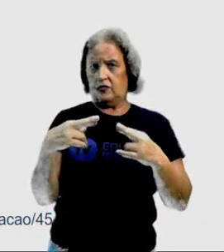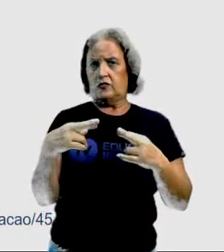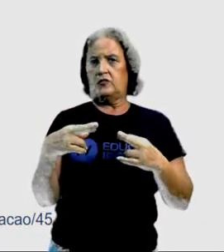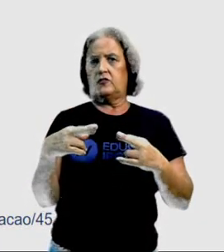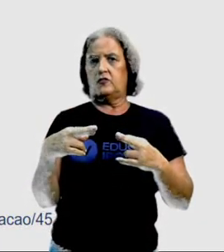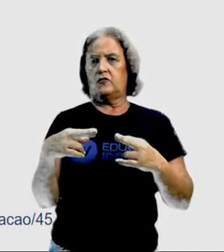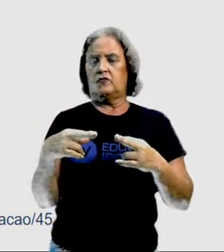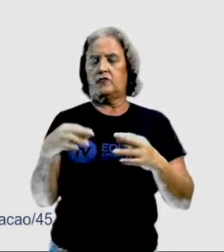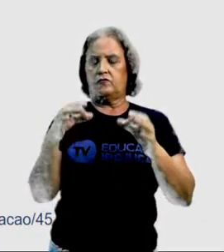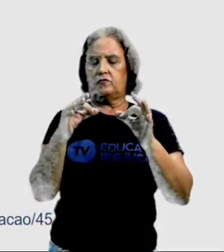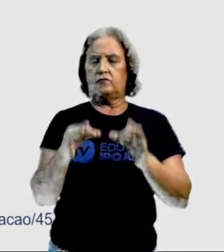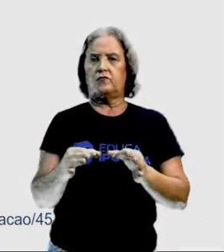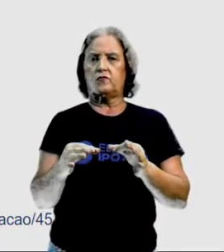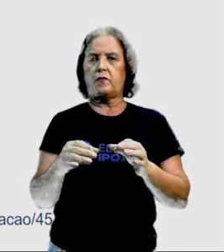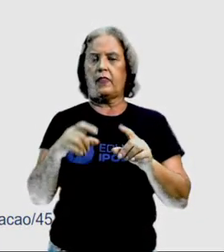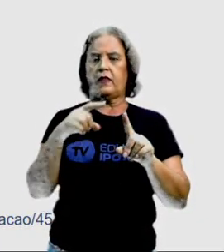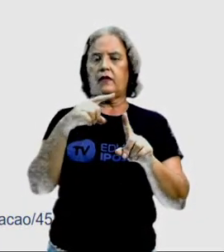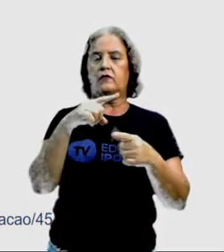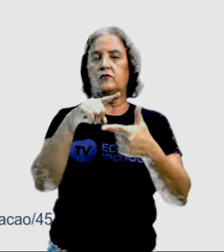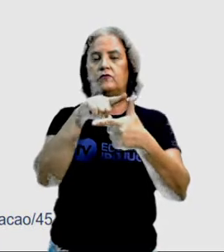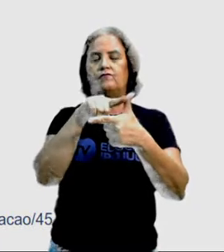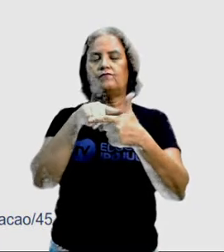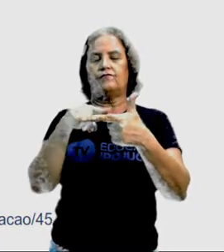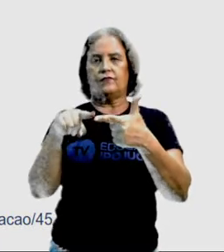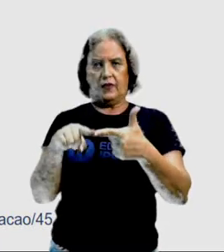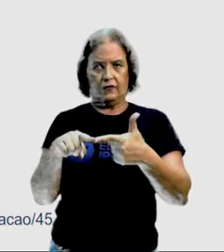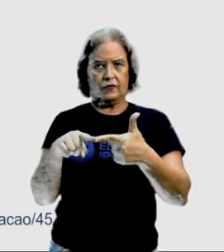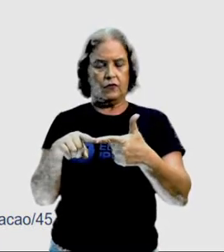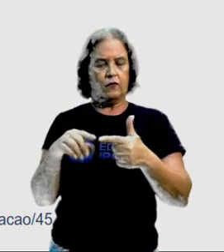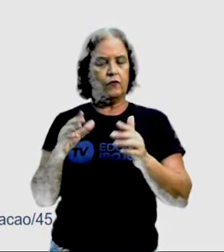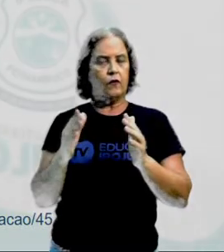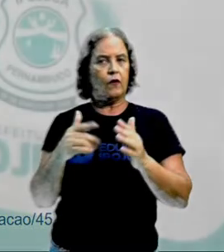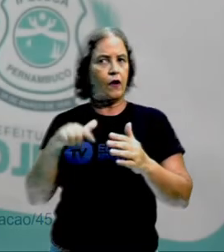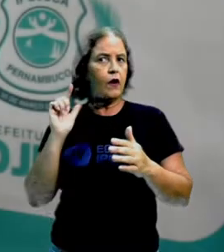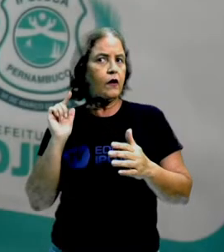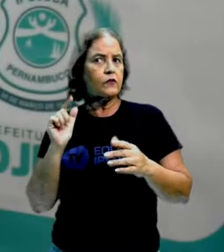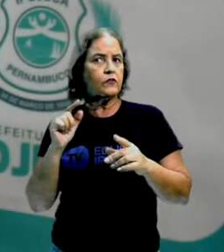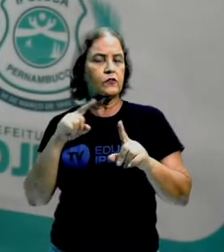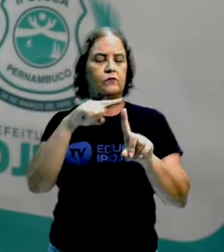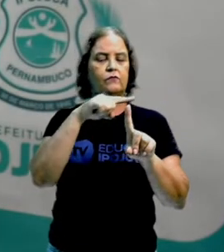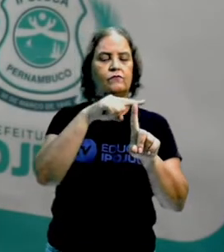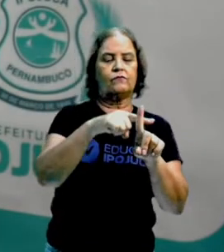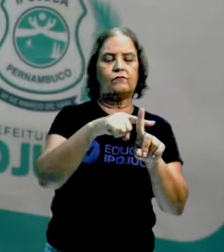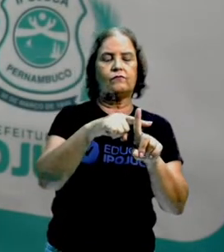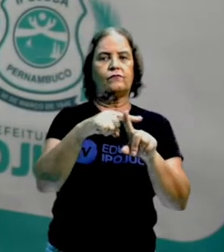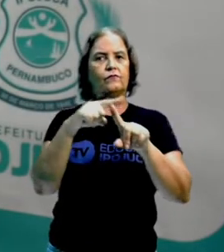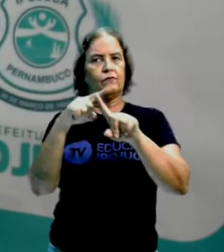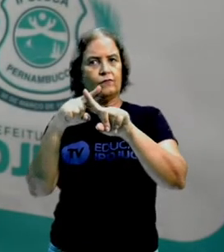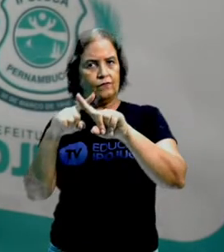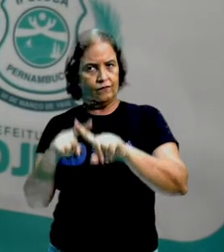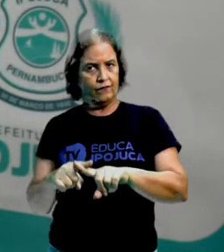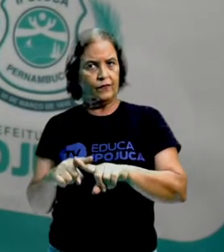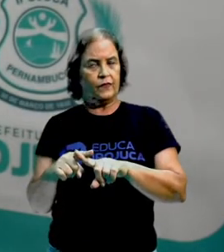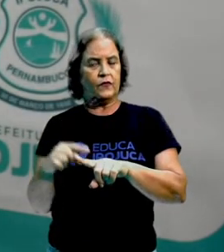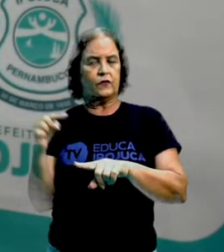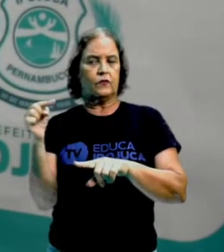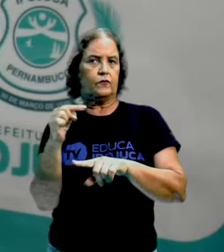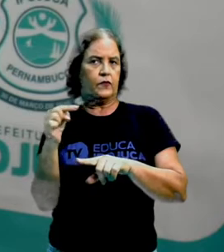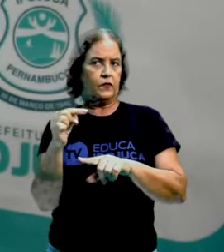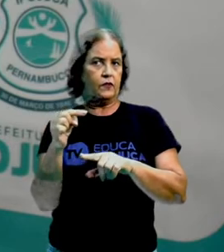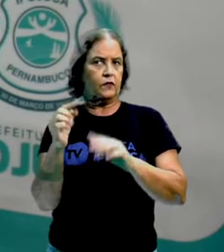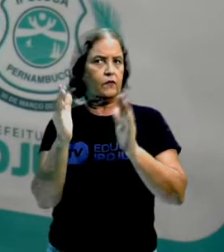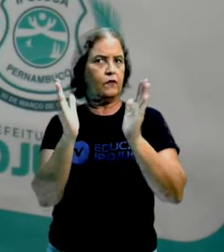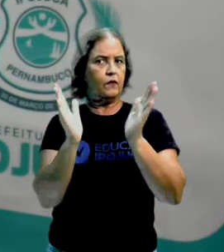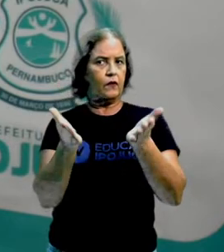Resolva corretamente as divisões. Até agora a gente falou de adição, de multiplicação, de subtração, e agora a gente entra